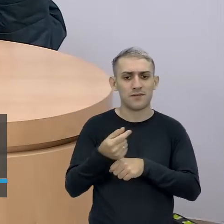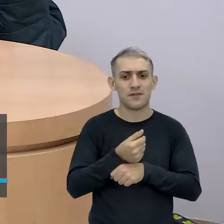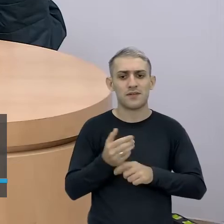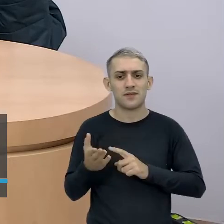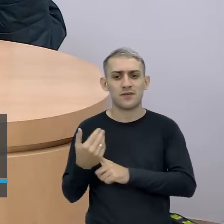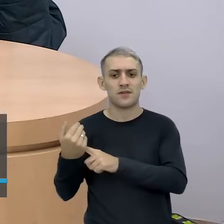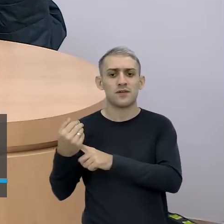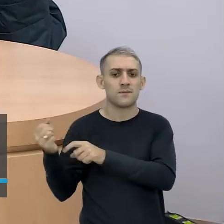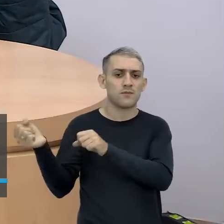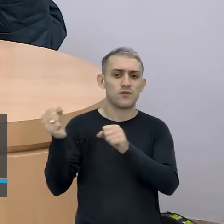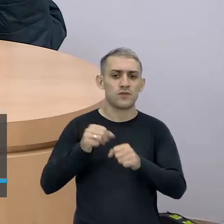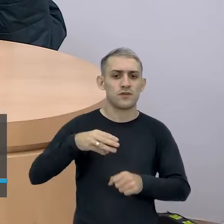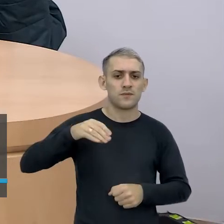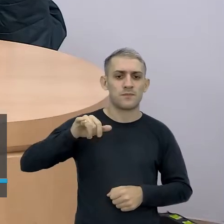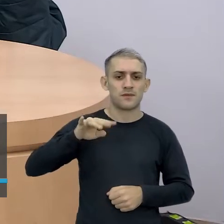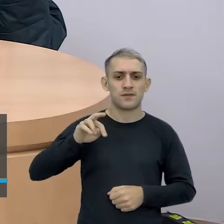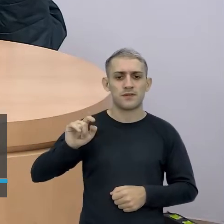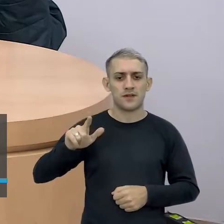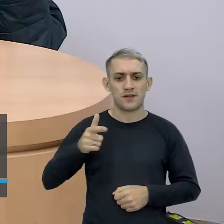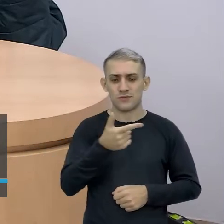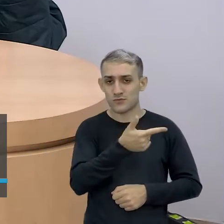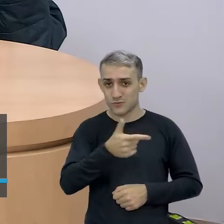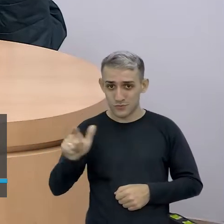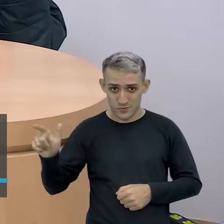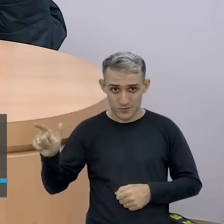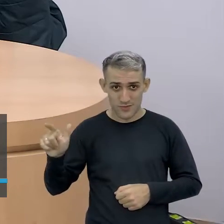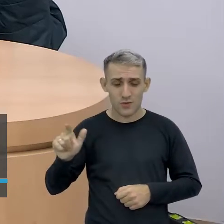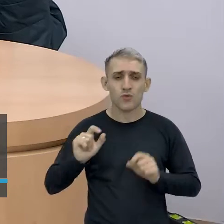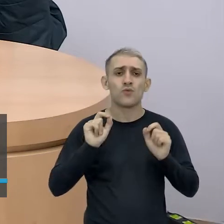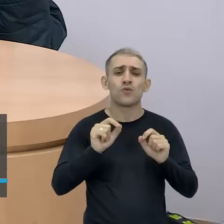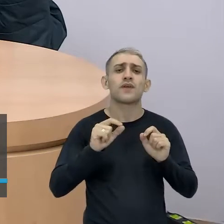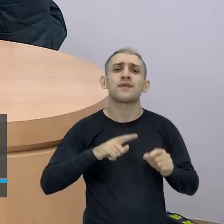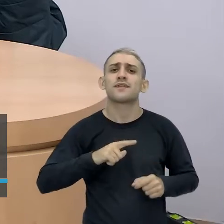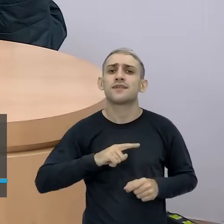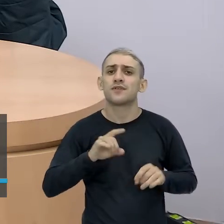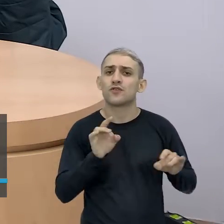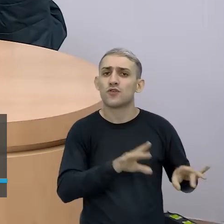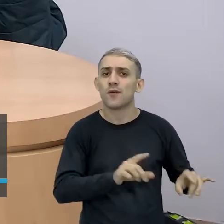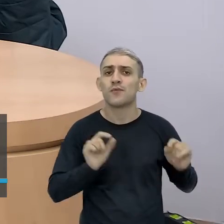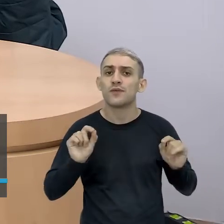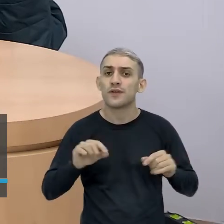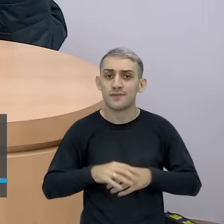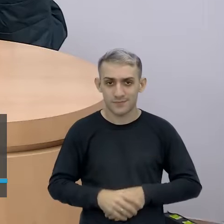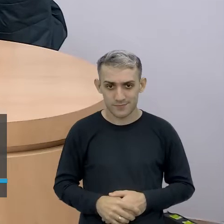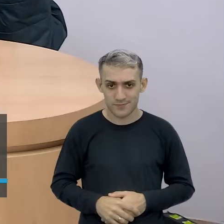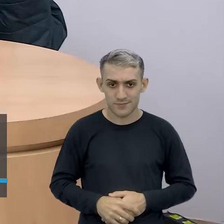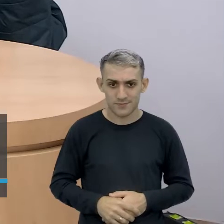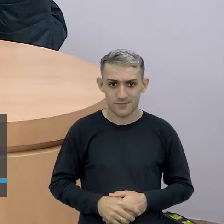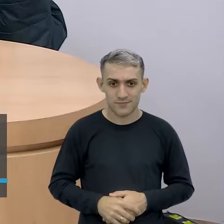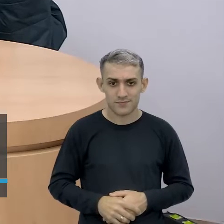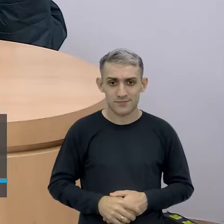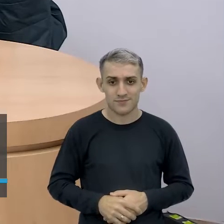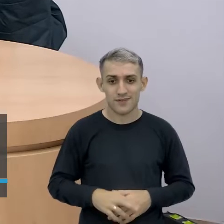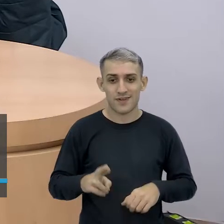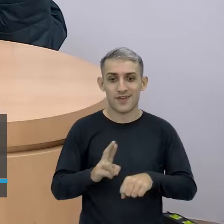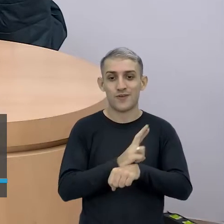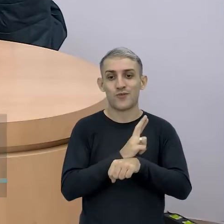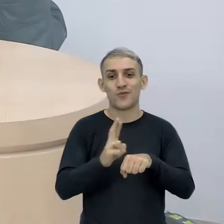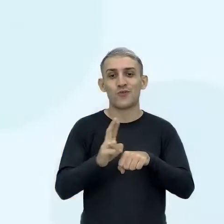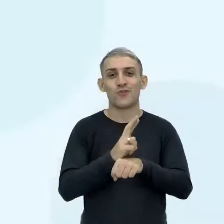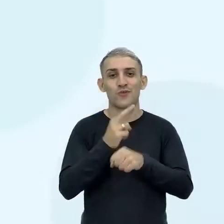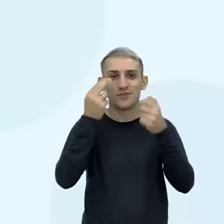poder militar nessa barganha da Divisão Internacional do Trabalho, o que sobra para essas regiões? Recursos naturais.